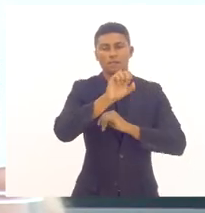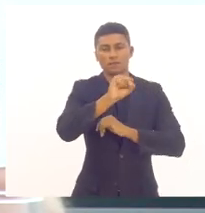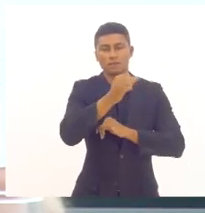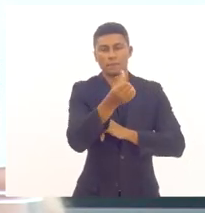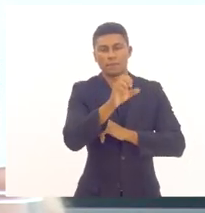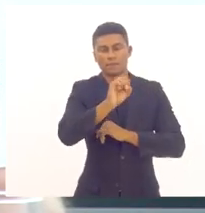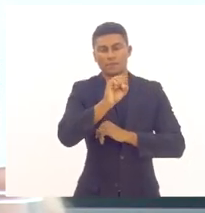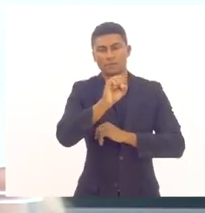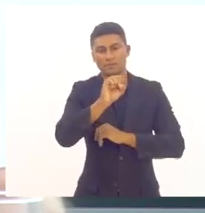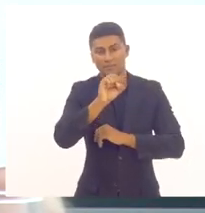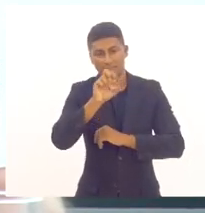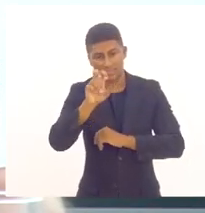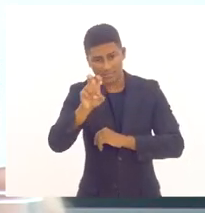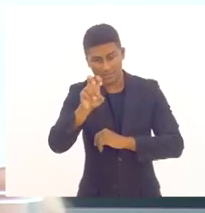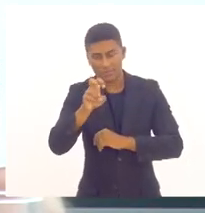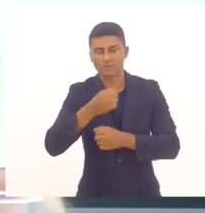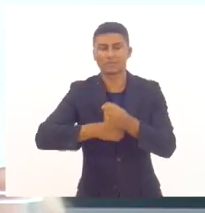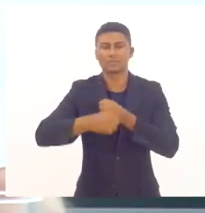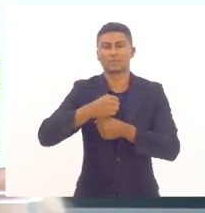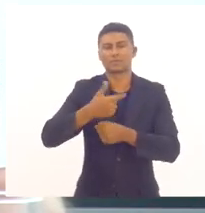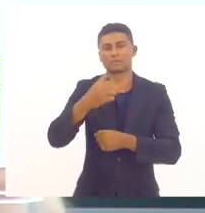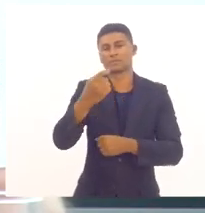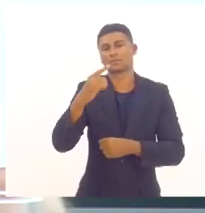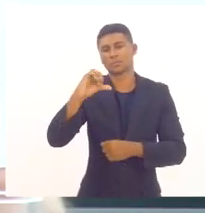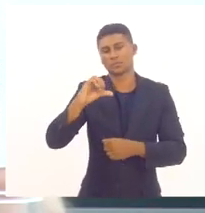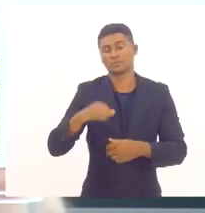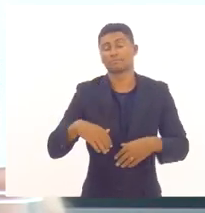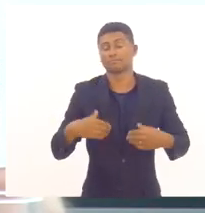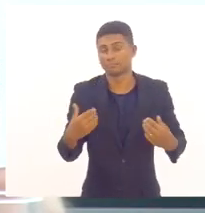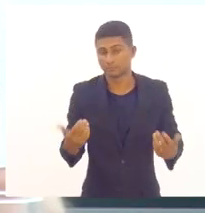8.085/2019. Então, gente, a gente precisa